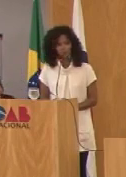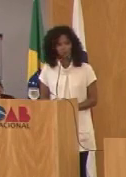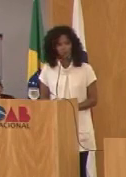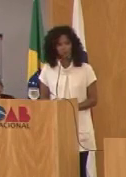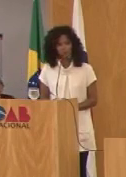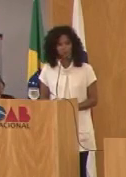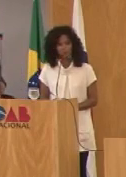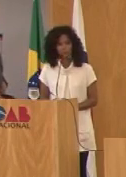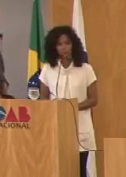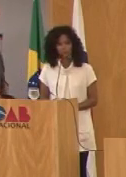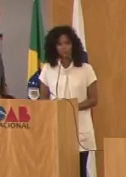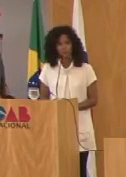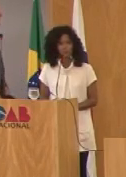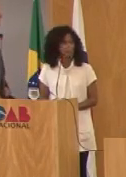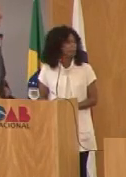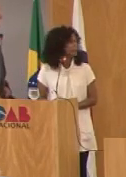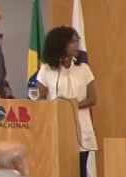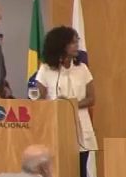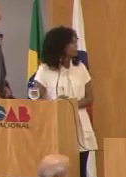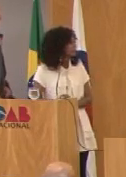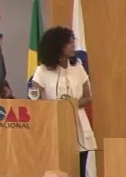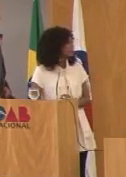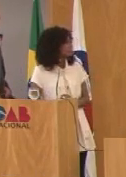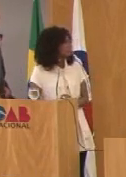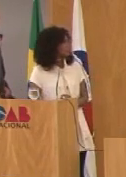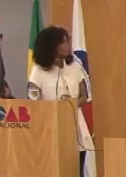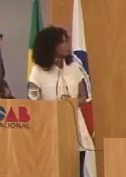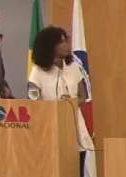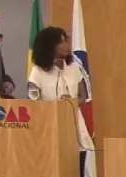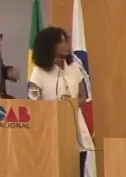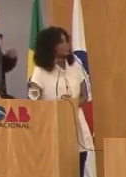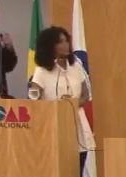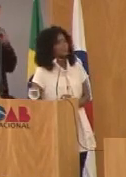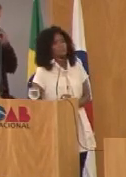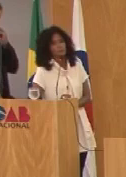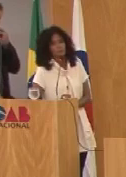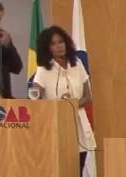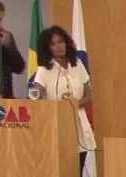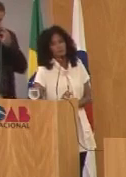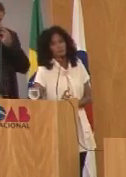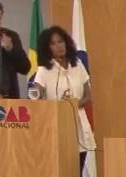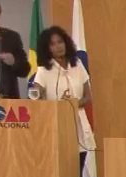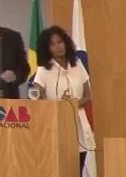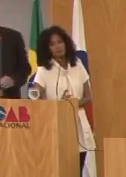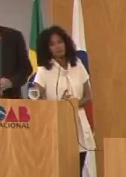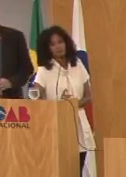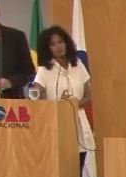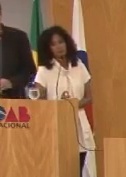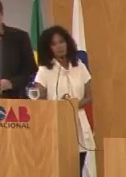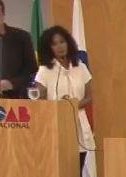defesa intransigente dos direitos humanos conquistado com tantas lutas de sofrimento.